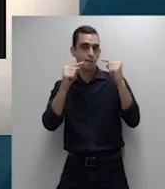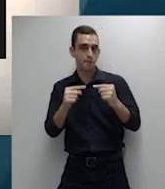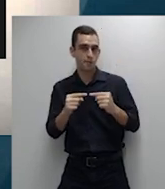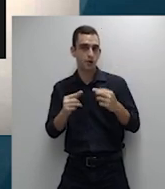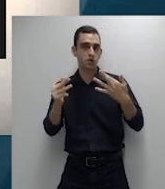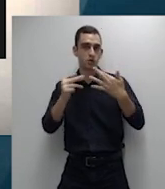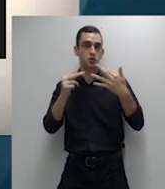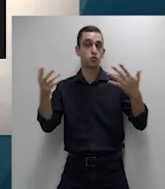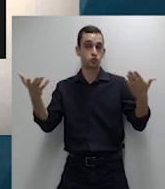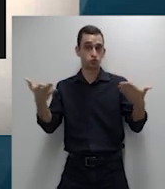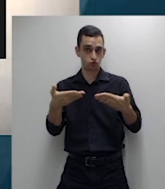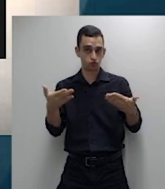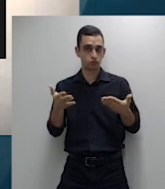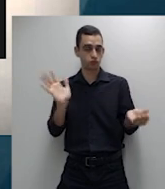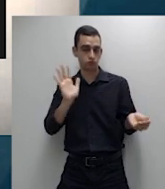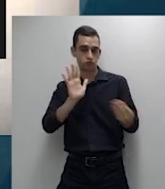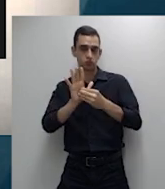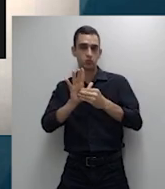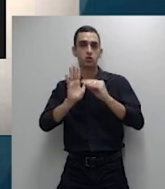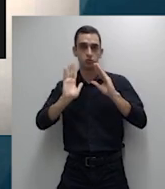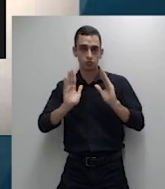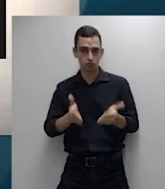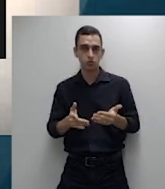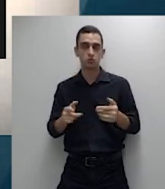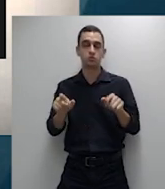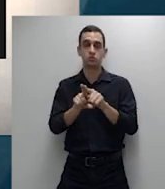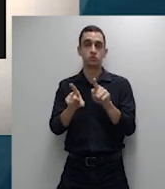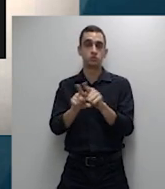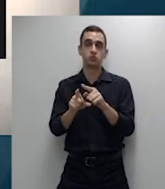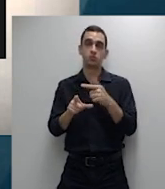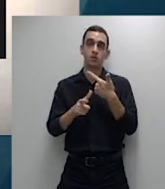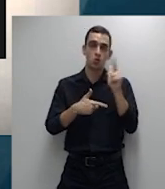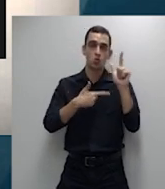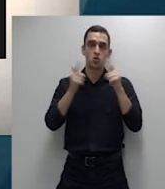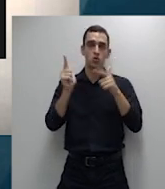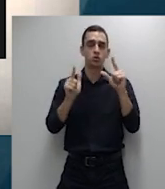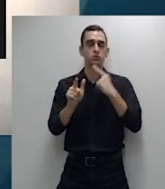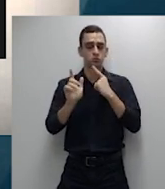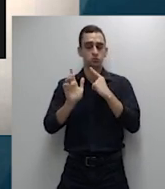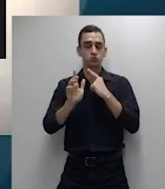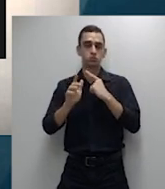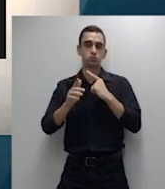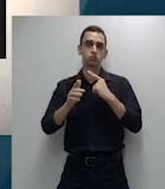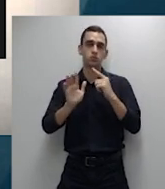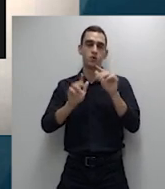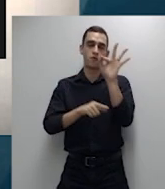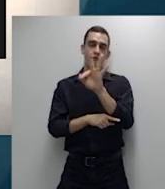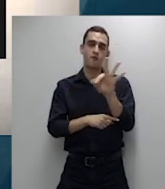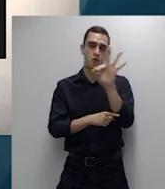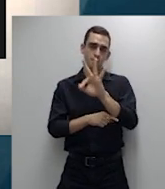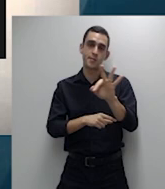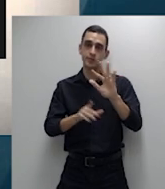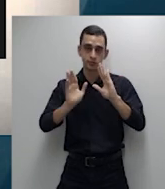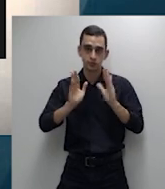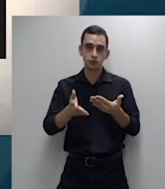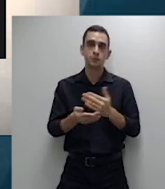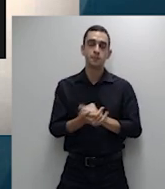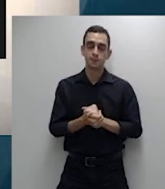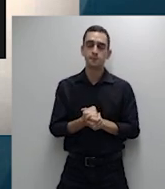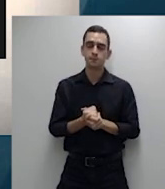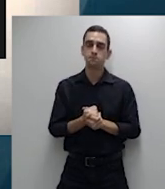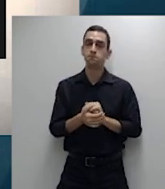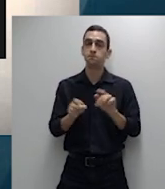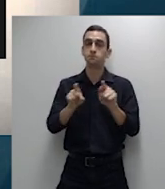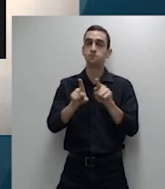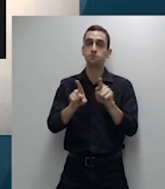interposto o qual este se havia atendido todos os requisitos formais existe um cortar uma única